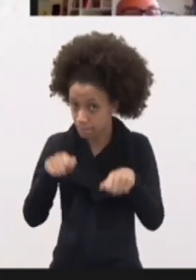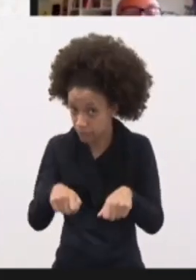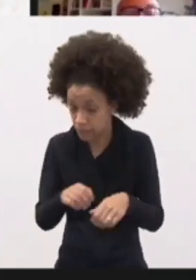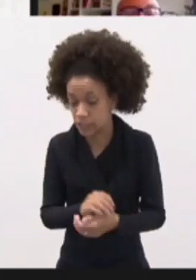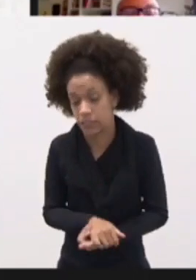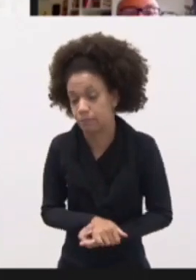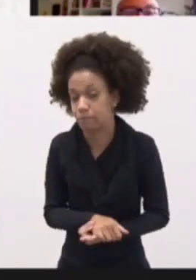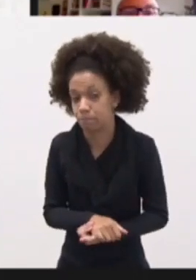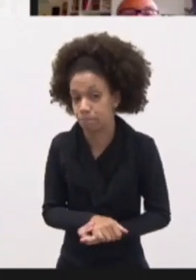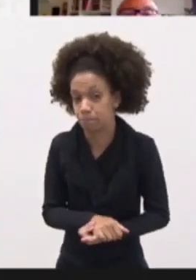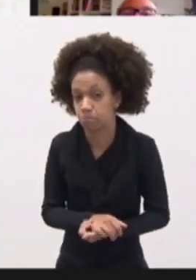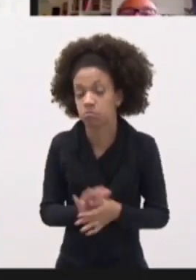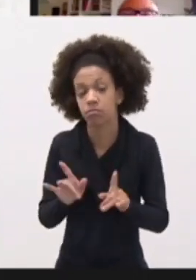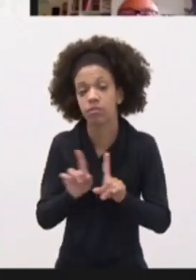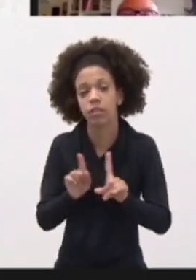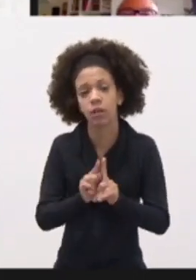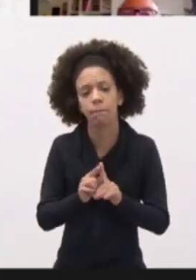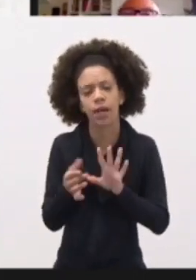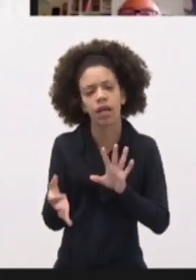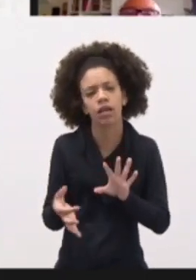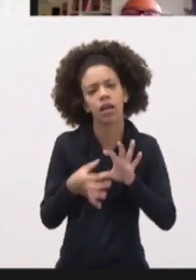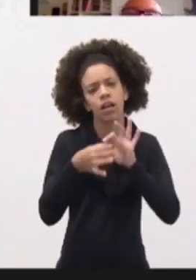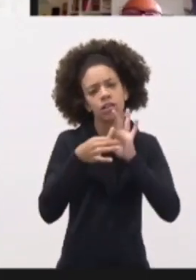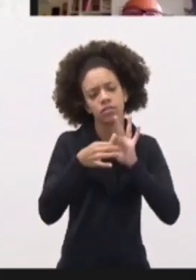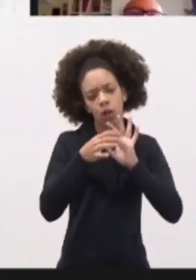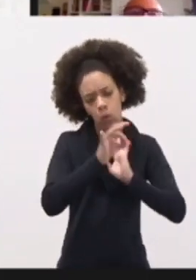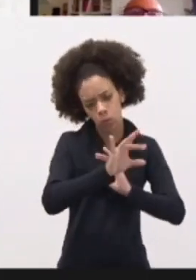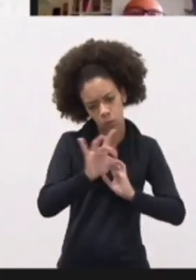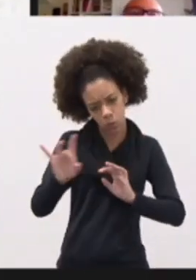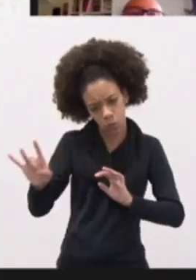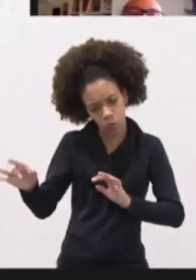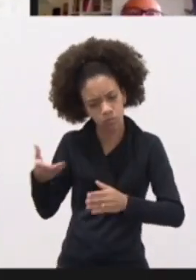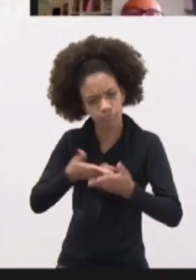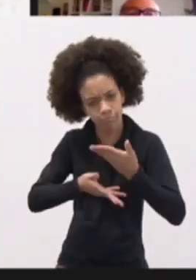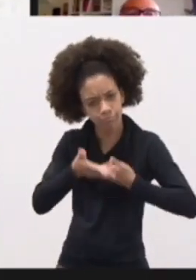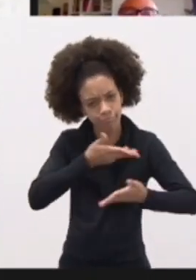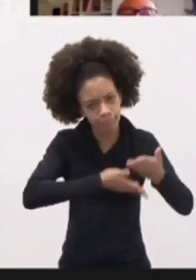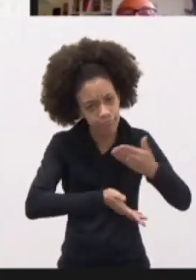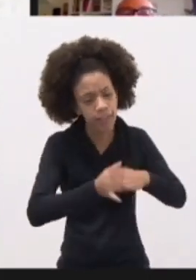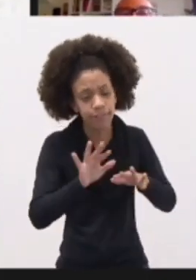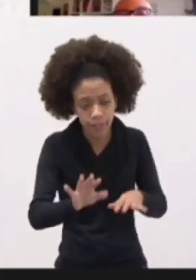E ela se relaciona com outras, né? Então, a competência de